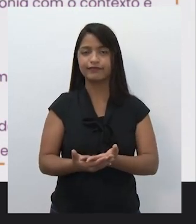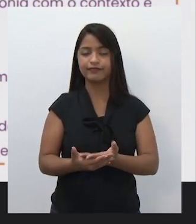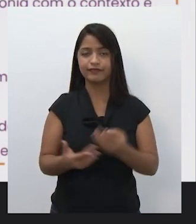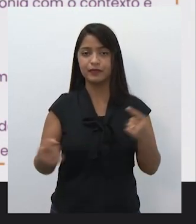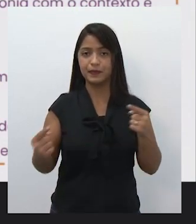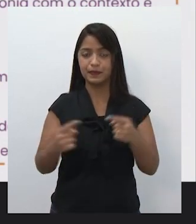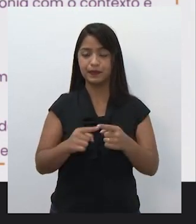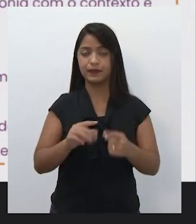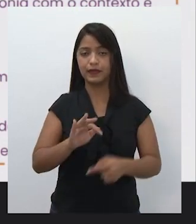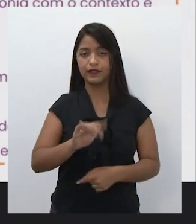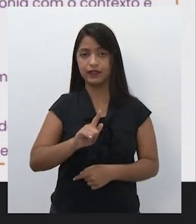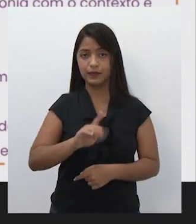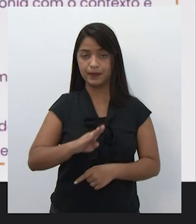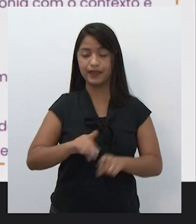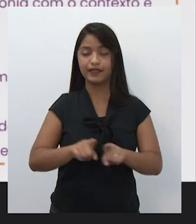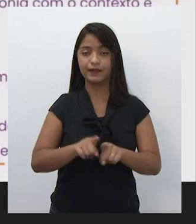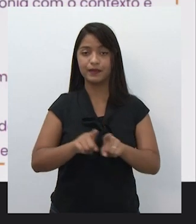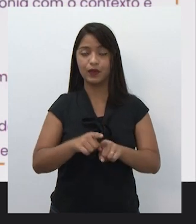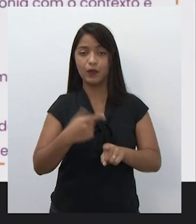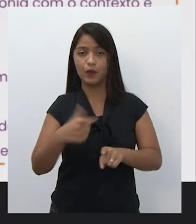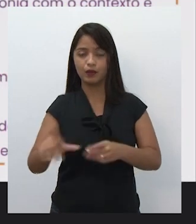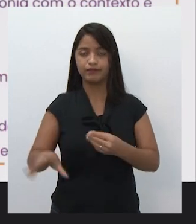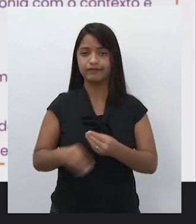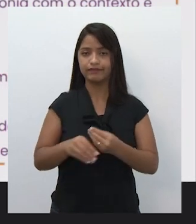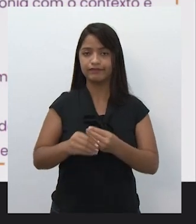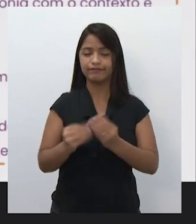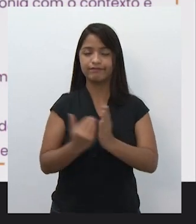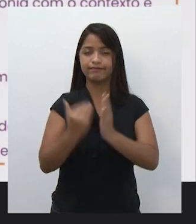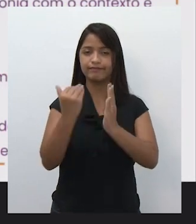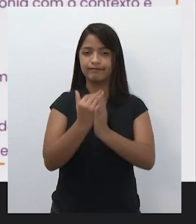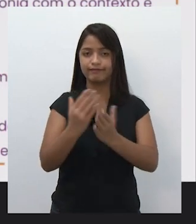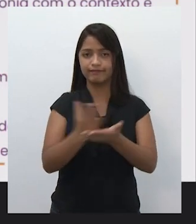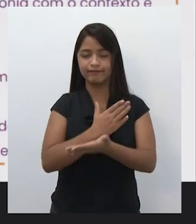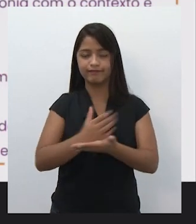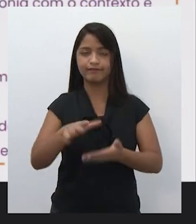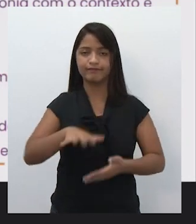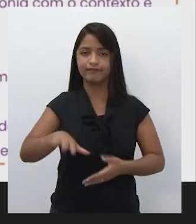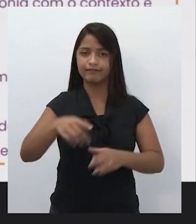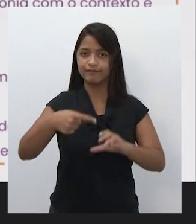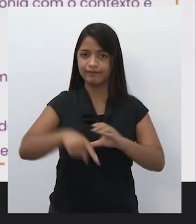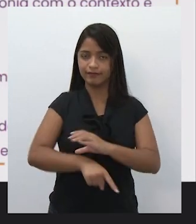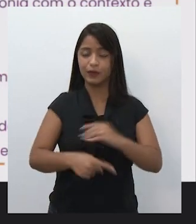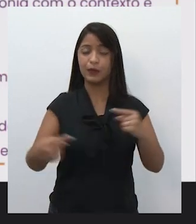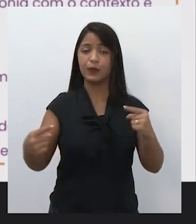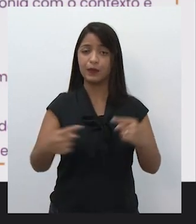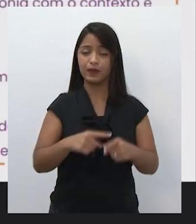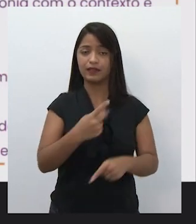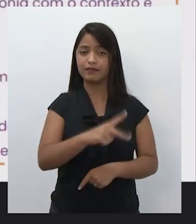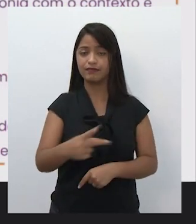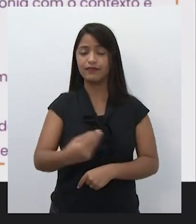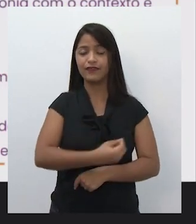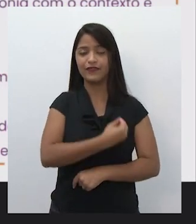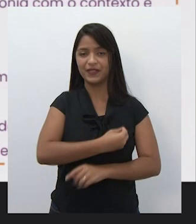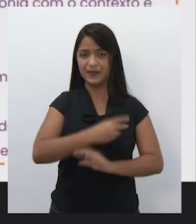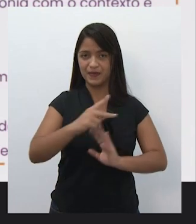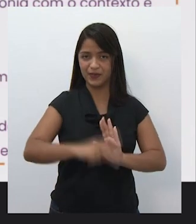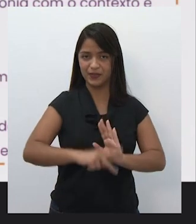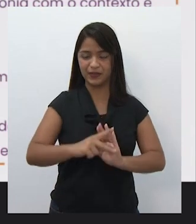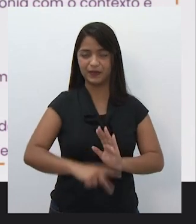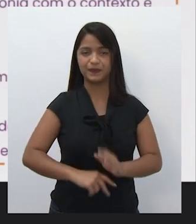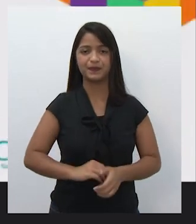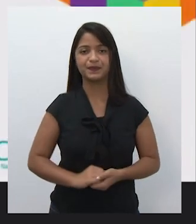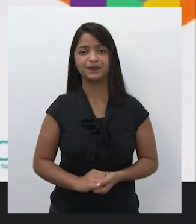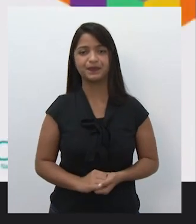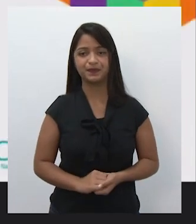básica e os itinerários formativos, escolhido em consonância com o projeto de vida dos estudantes. Pode passar,